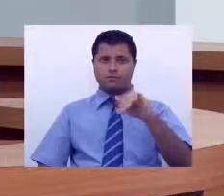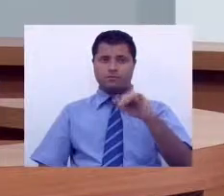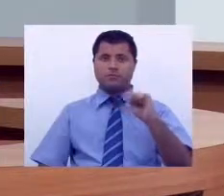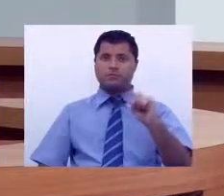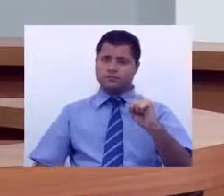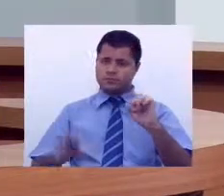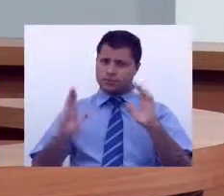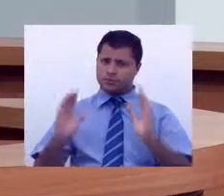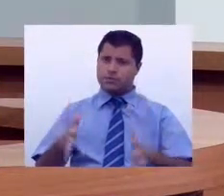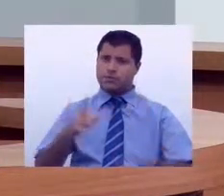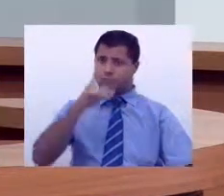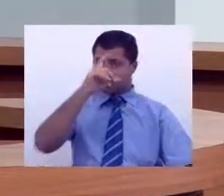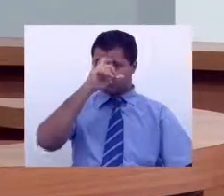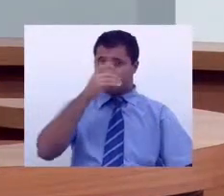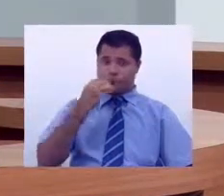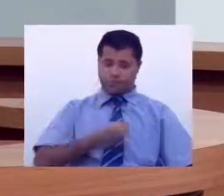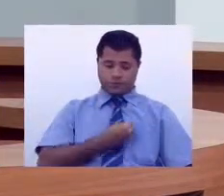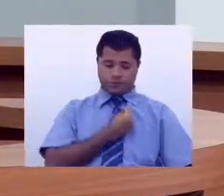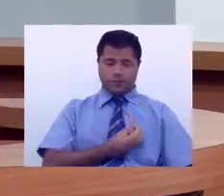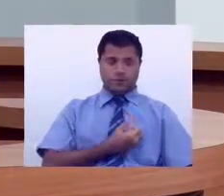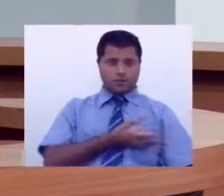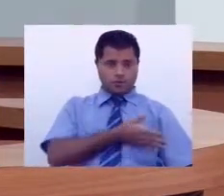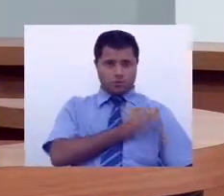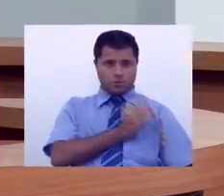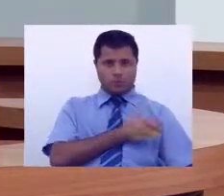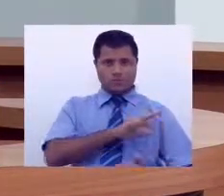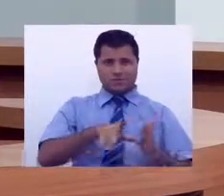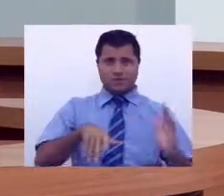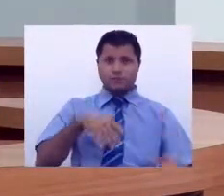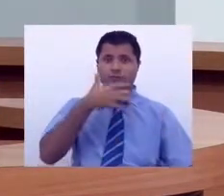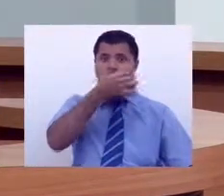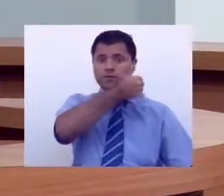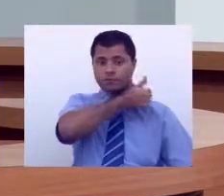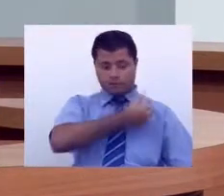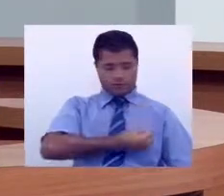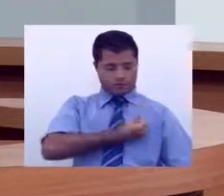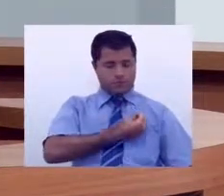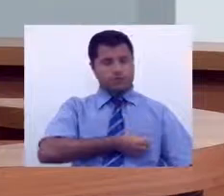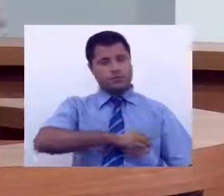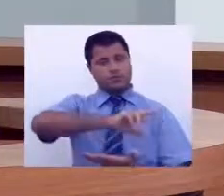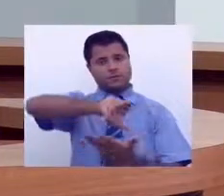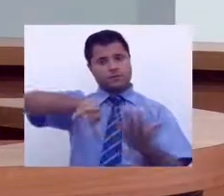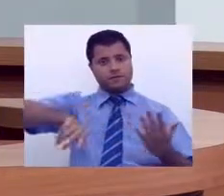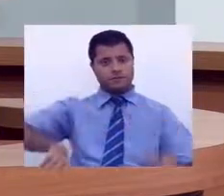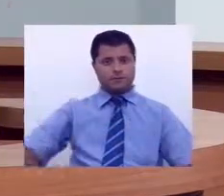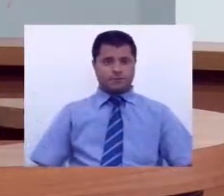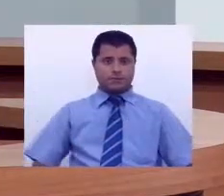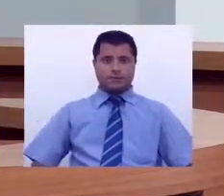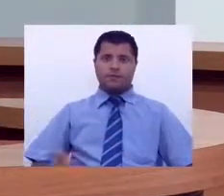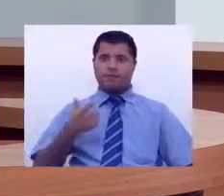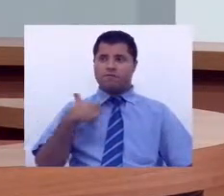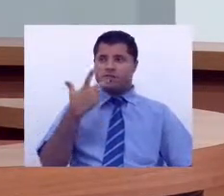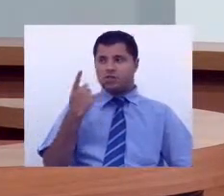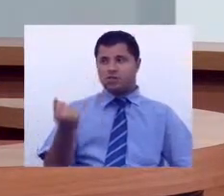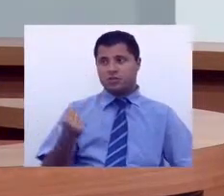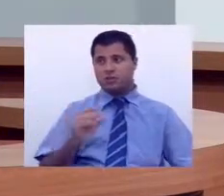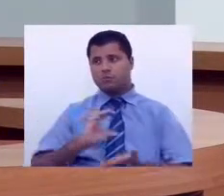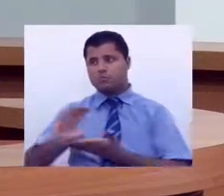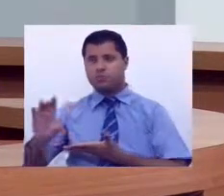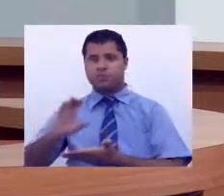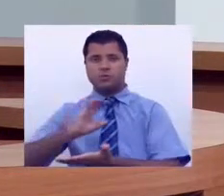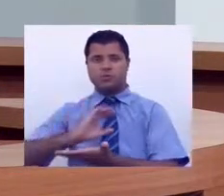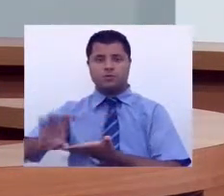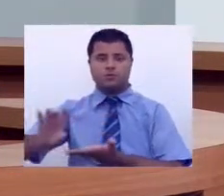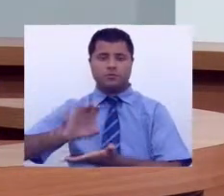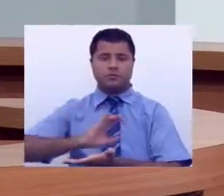salvou muitas vidas, é referência em cardiologia. Se a gente for falar aqui de que está indo dinheiro para lá, está indo dinheiro para lá, o dinheiro que